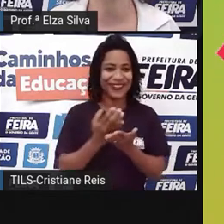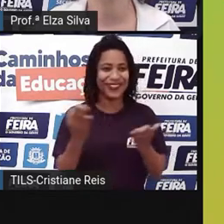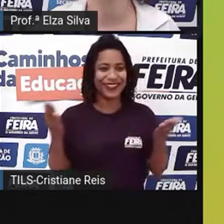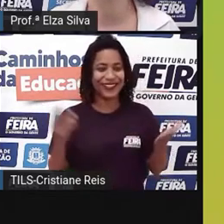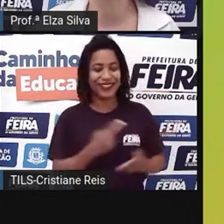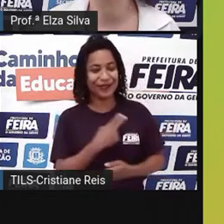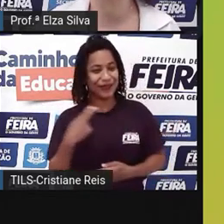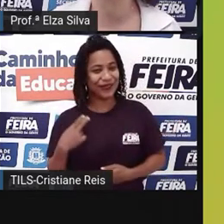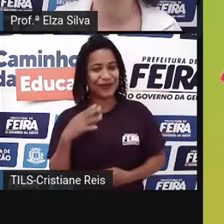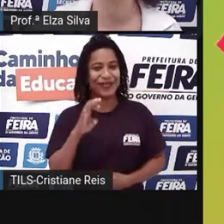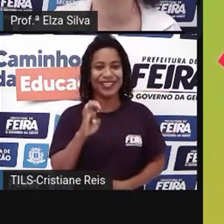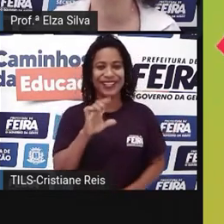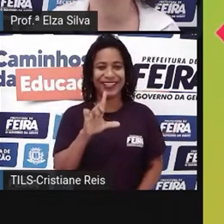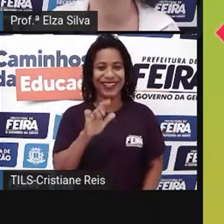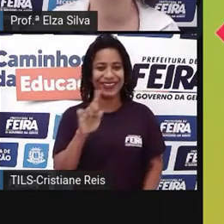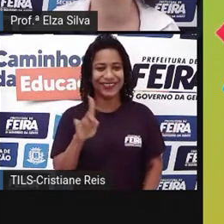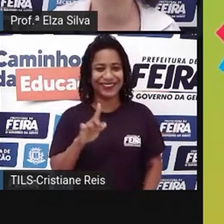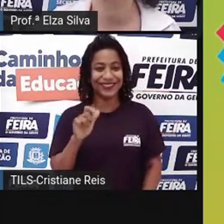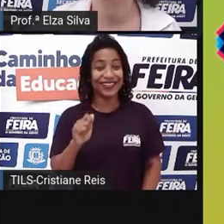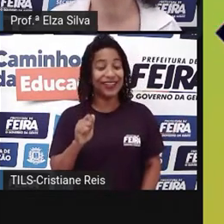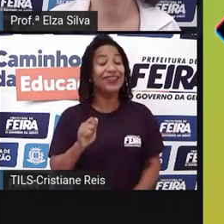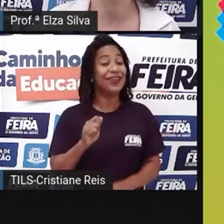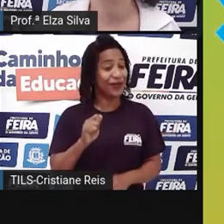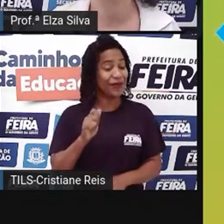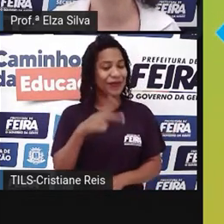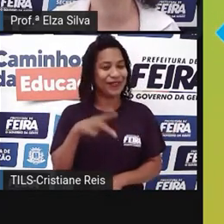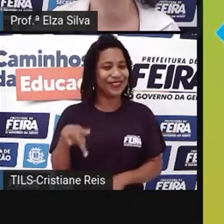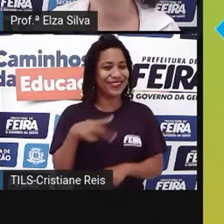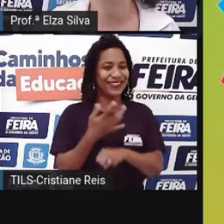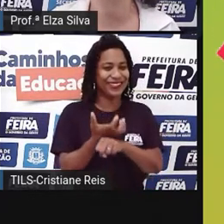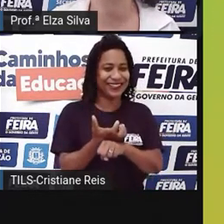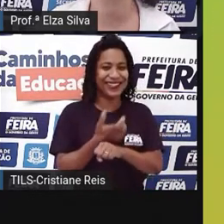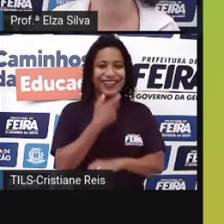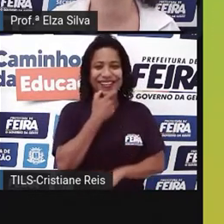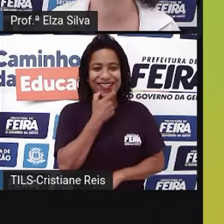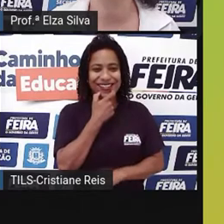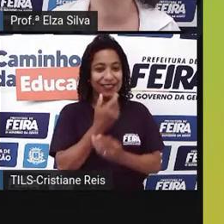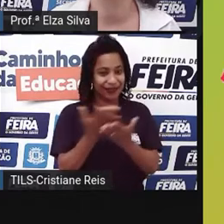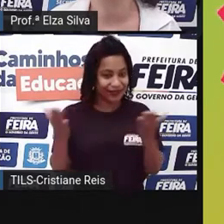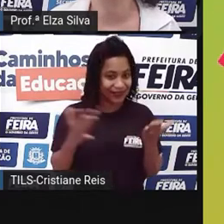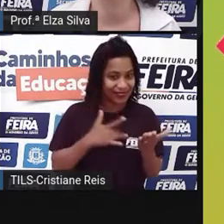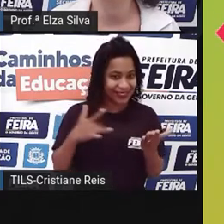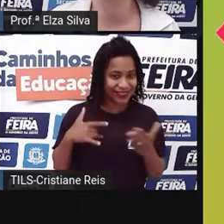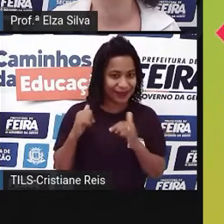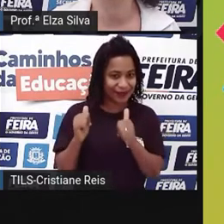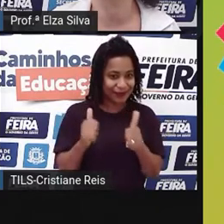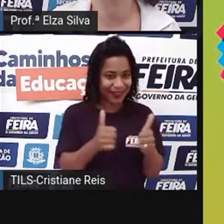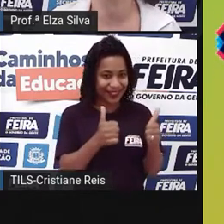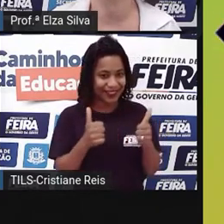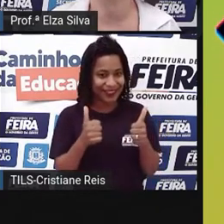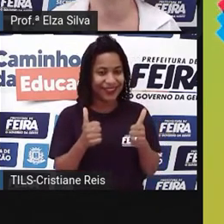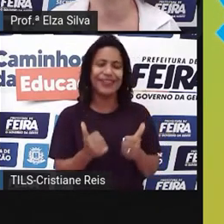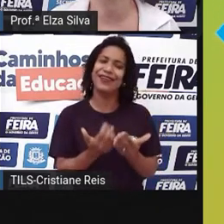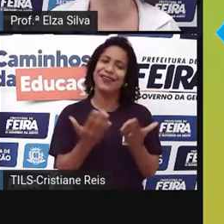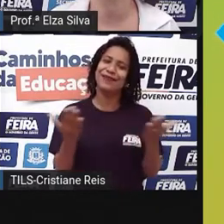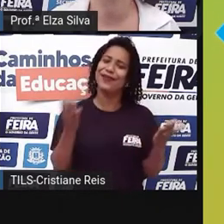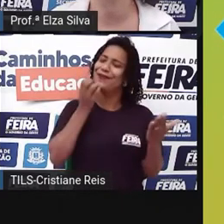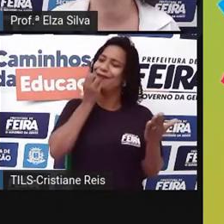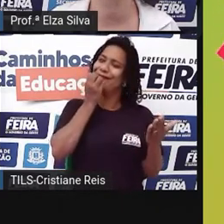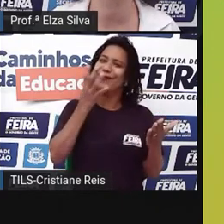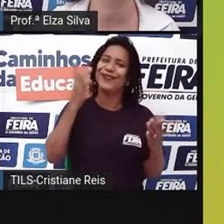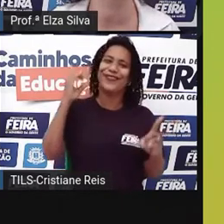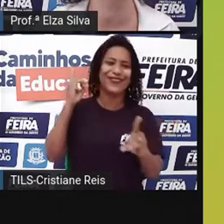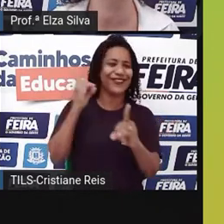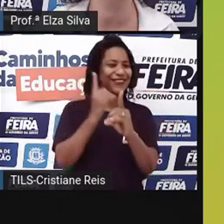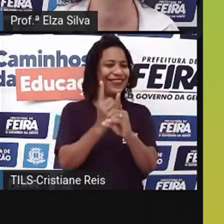Eu sou a Elza Silva, sua professora de inglês. Como vocês estão? Eu espero que